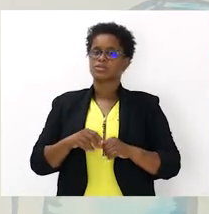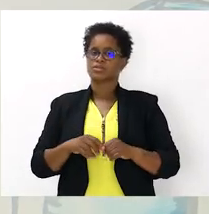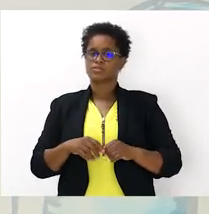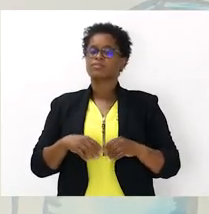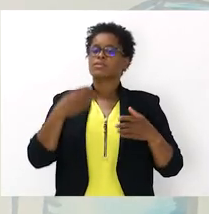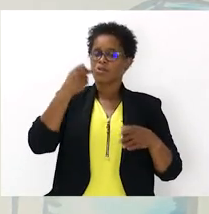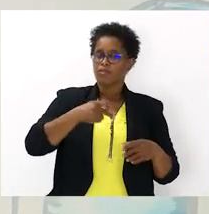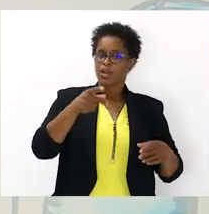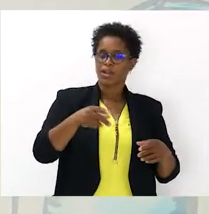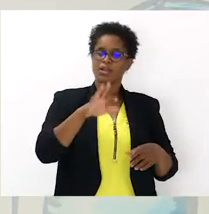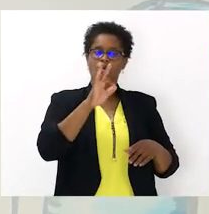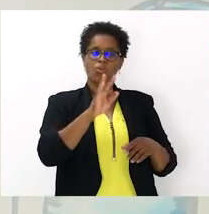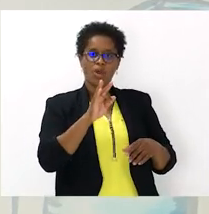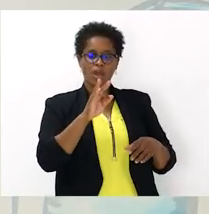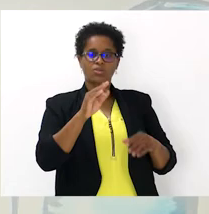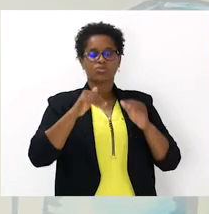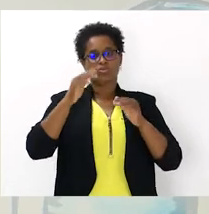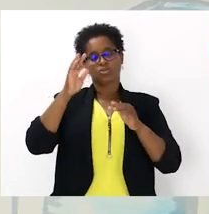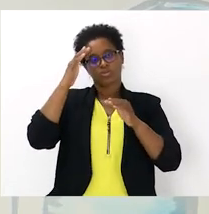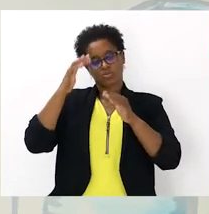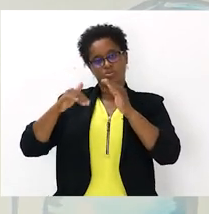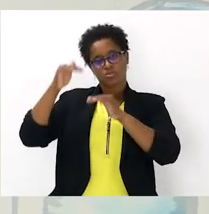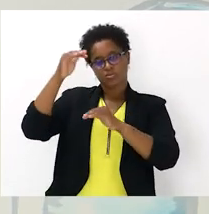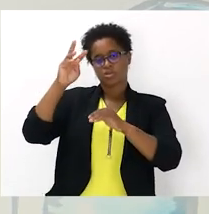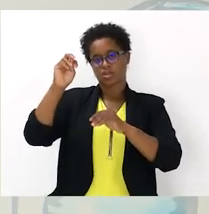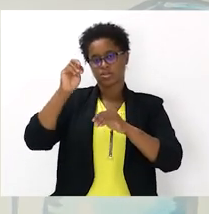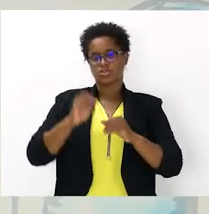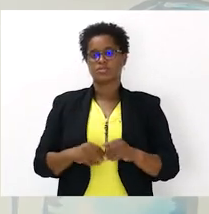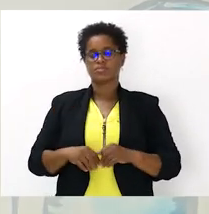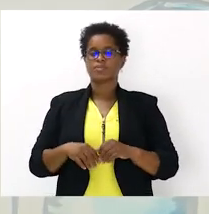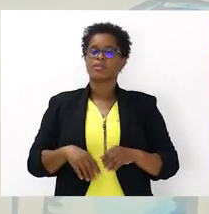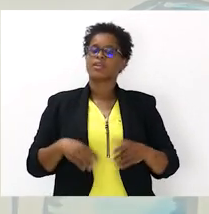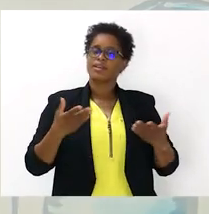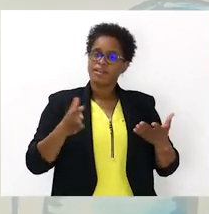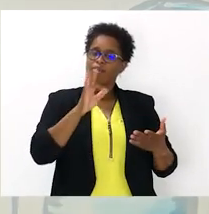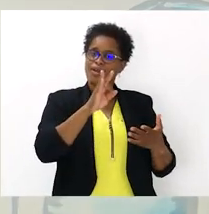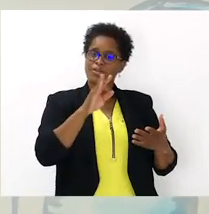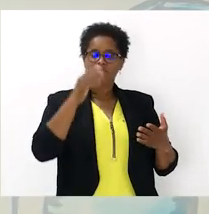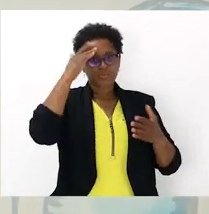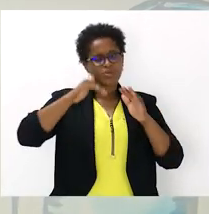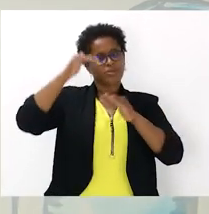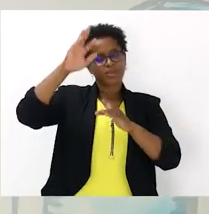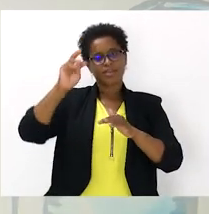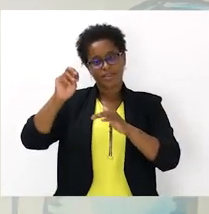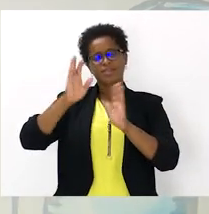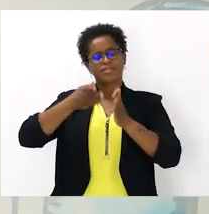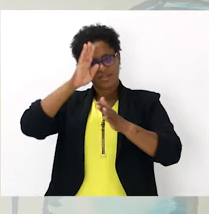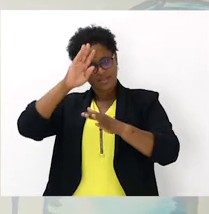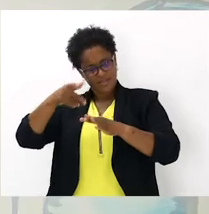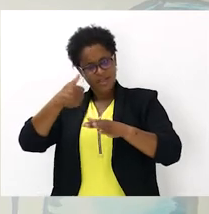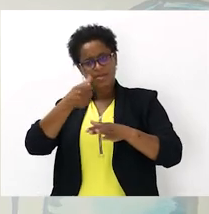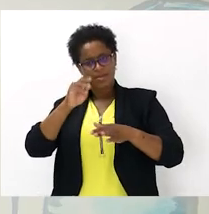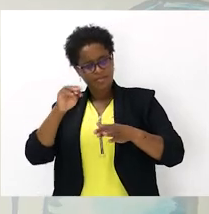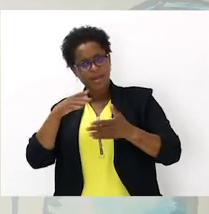ficamos com 4 de expoente 3. E 4 de expoente 3, já sabem que a